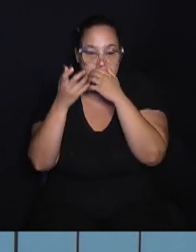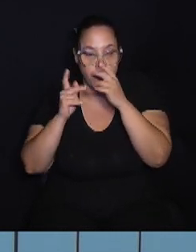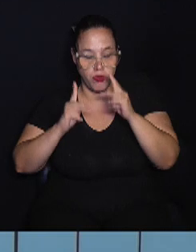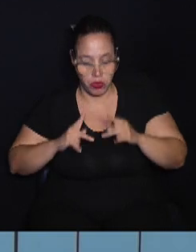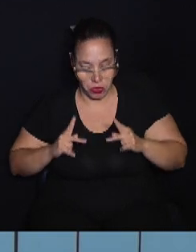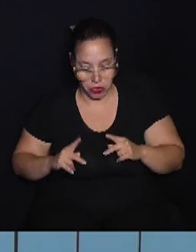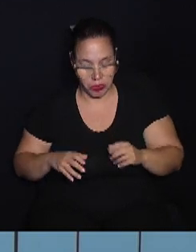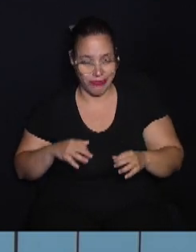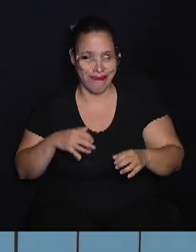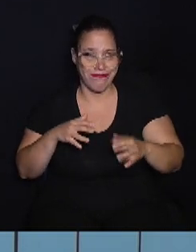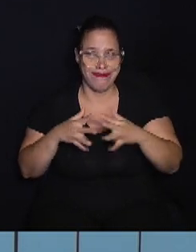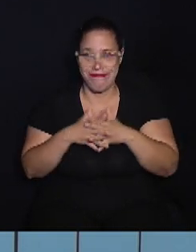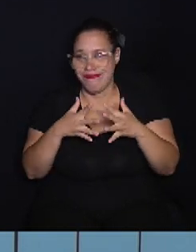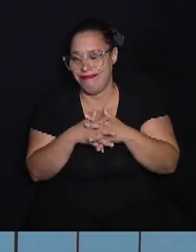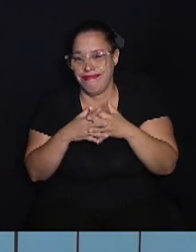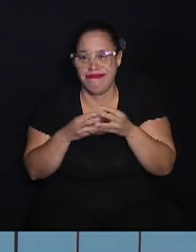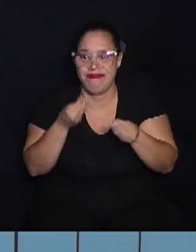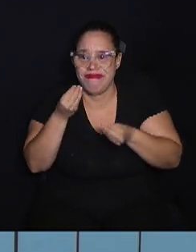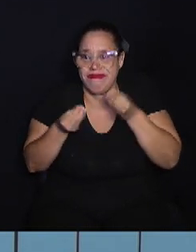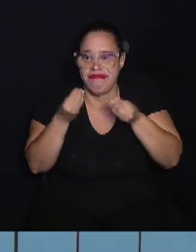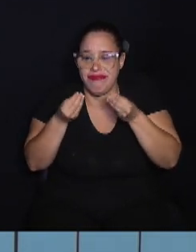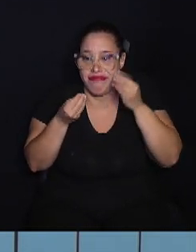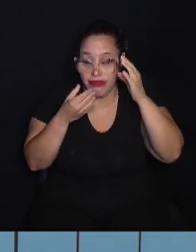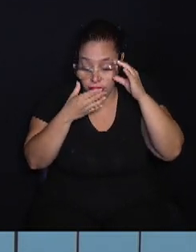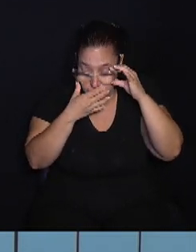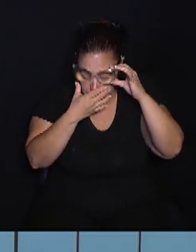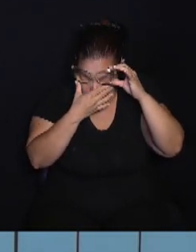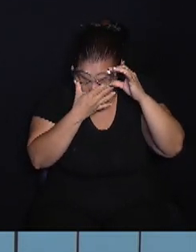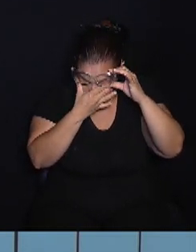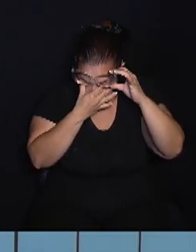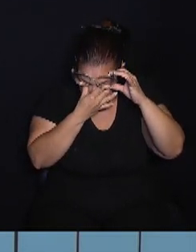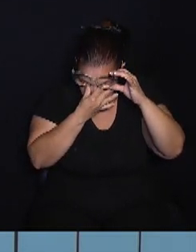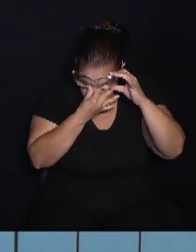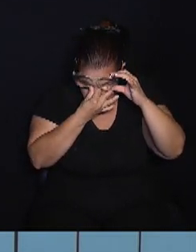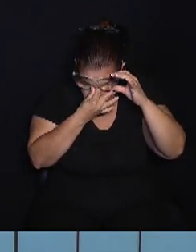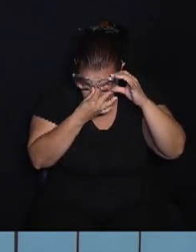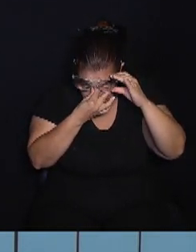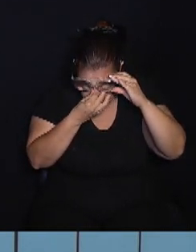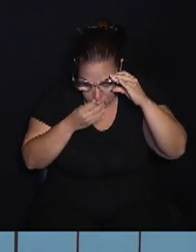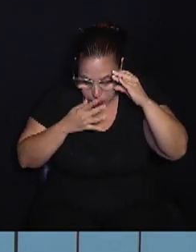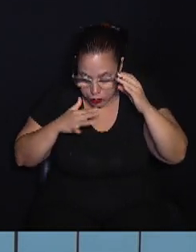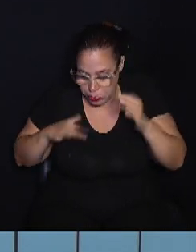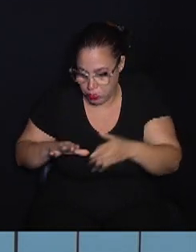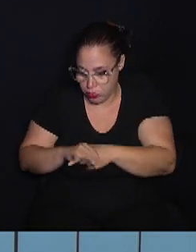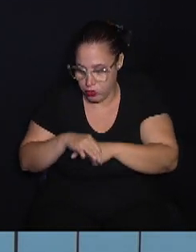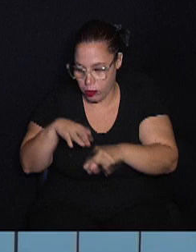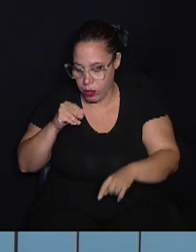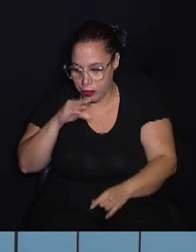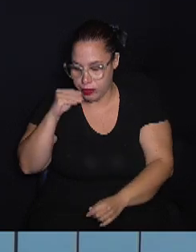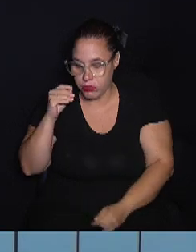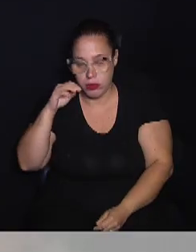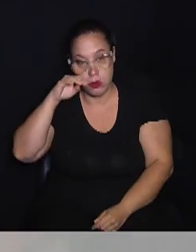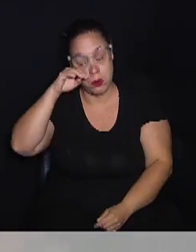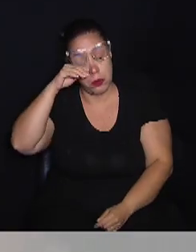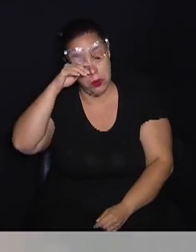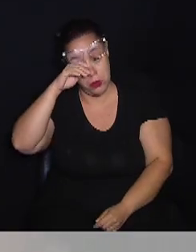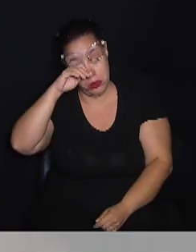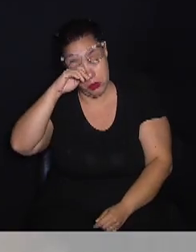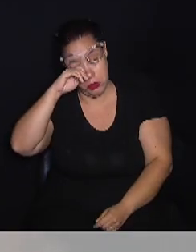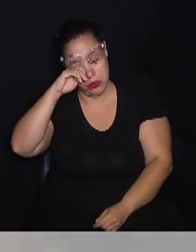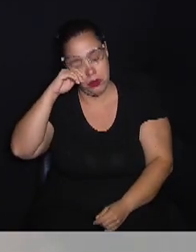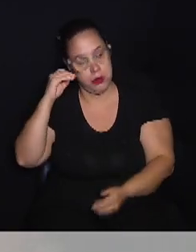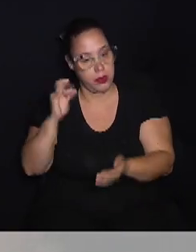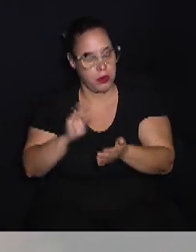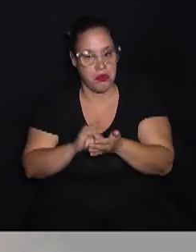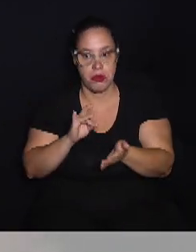estão bagunçados o que que como que isso reflete né no corpo da criança e do adolescente na verdade